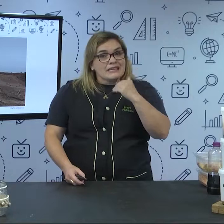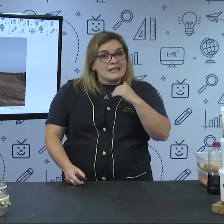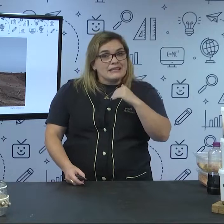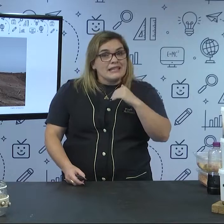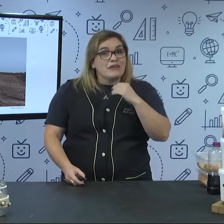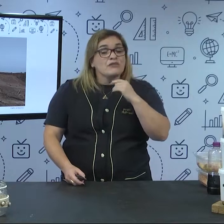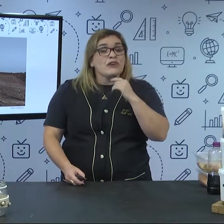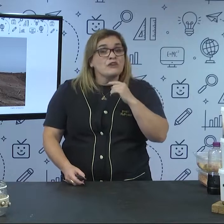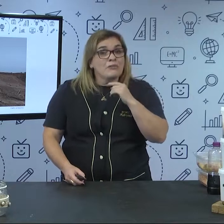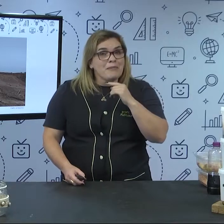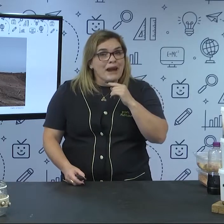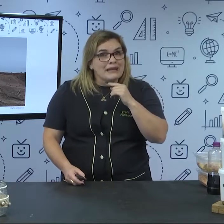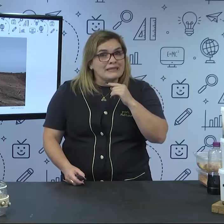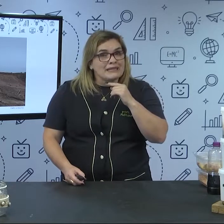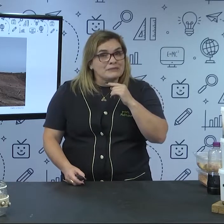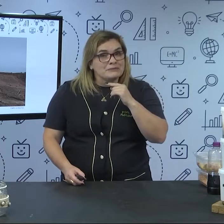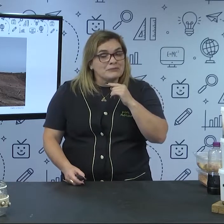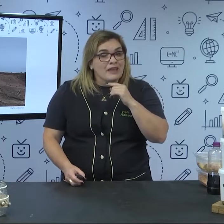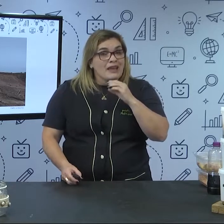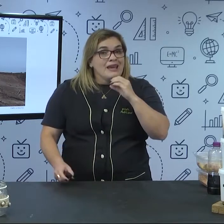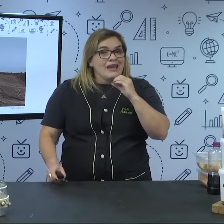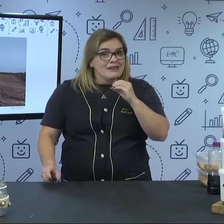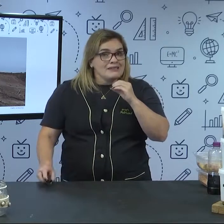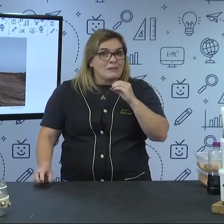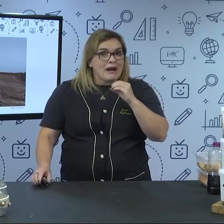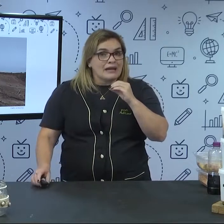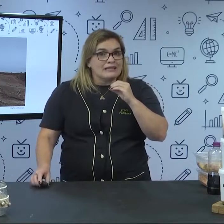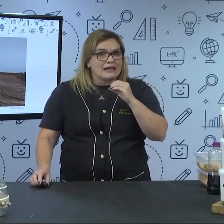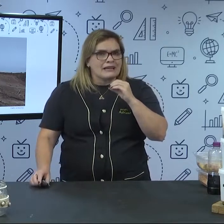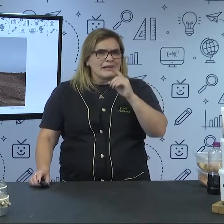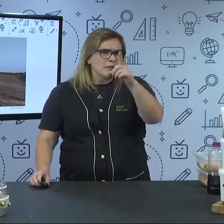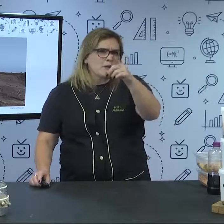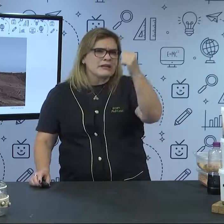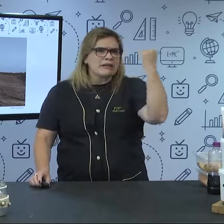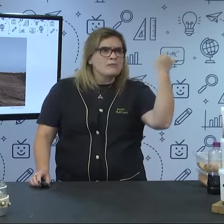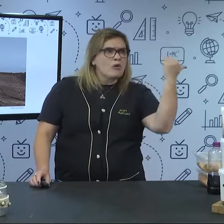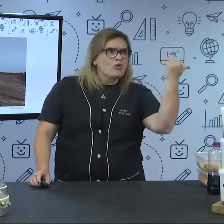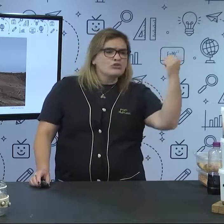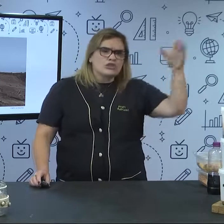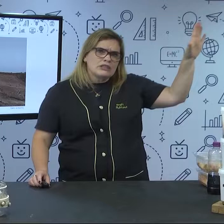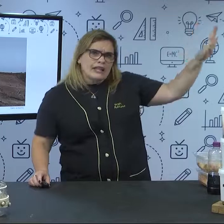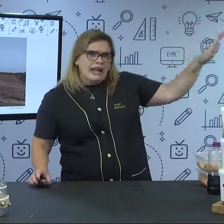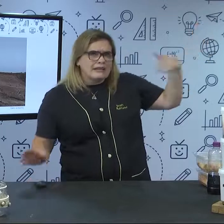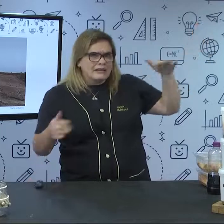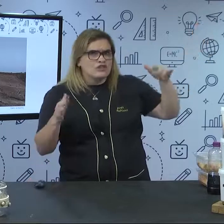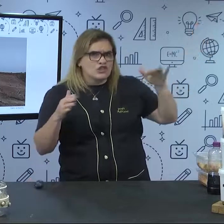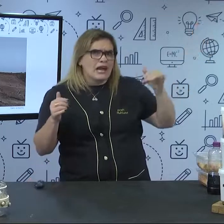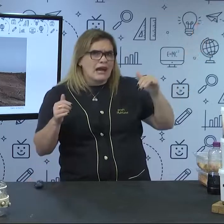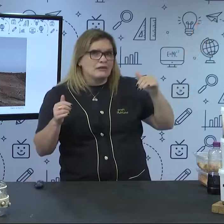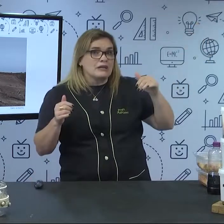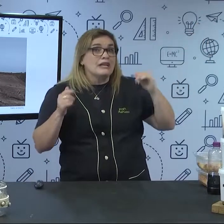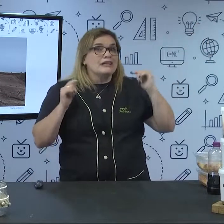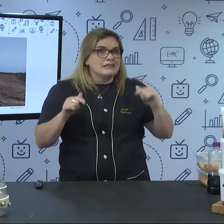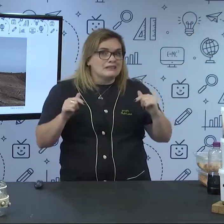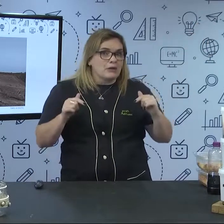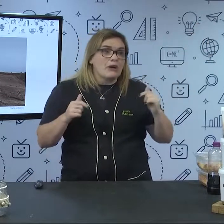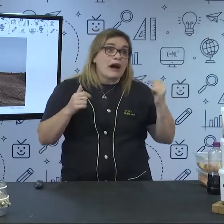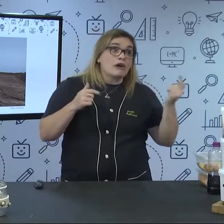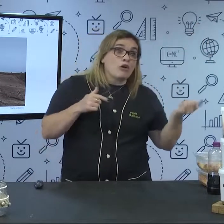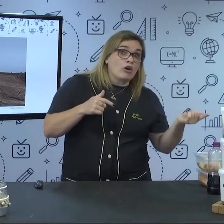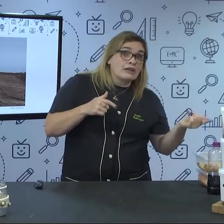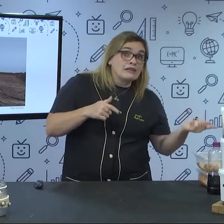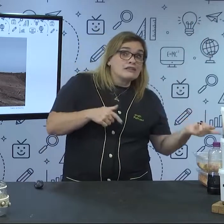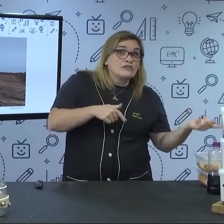em seguida vem uma máquina. Essa máquina, lembram aquele monte de terra que eles tiraram?